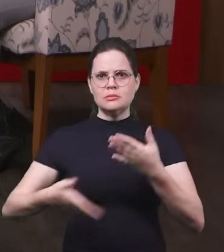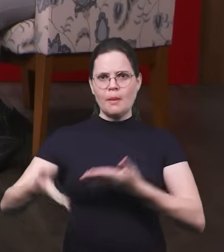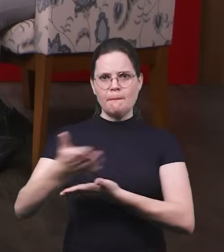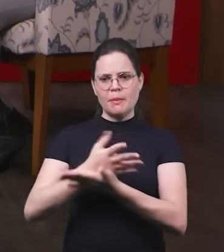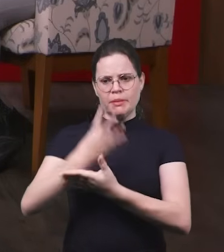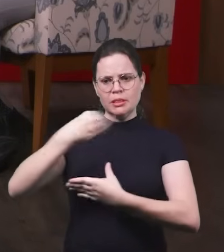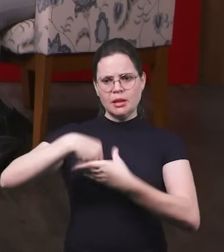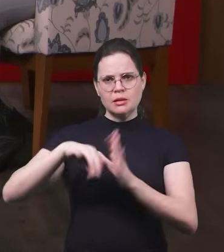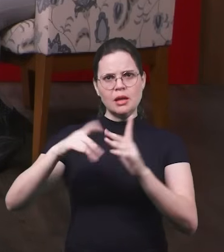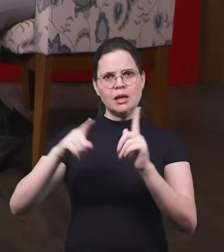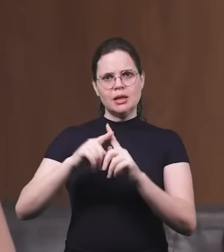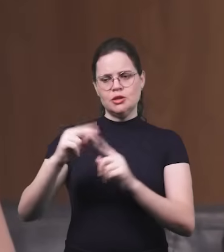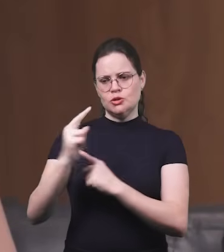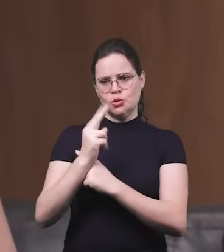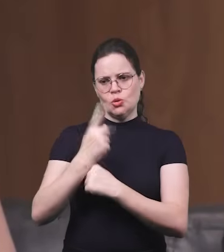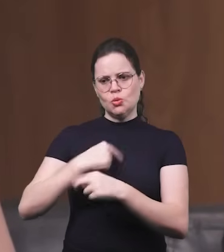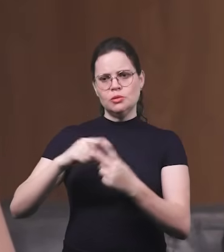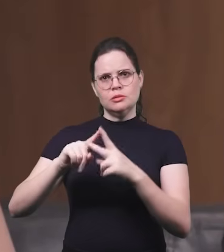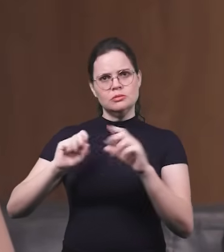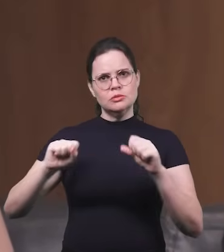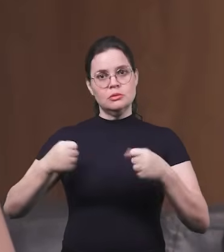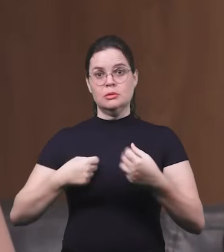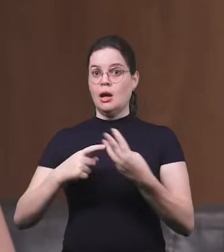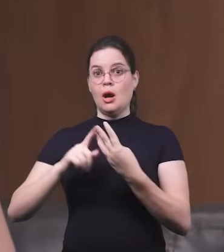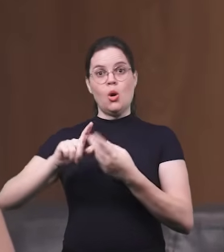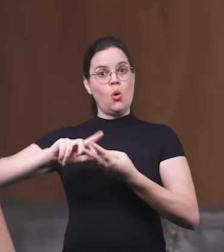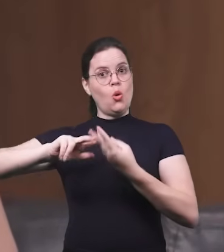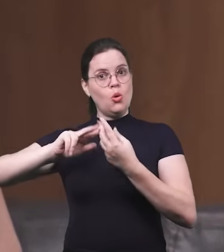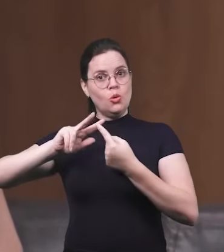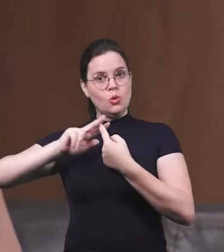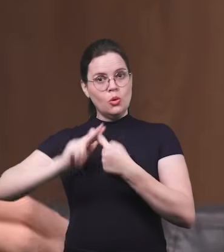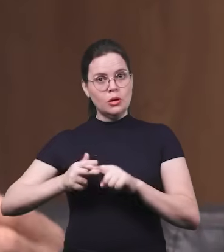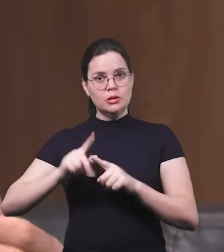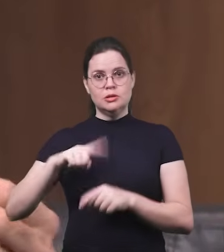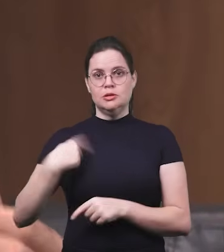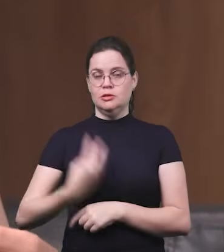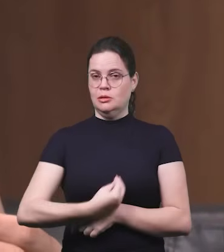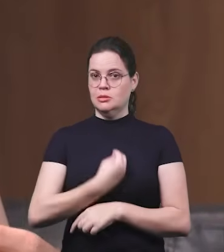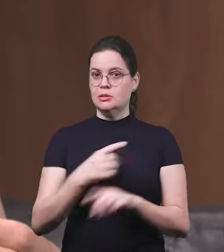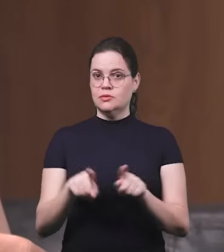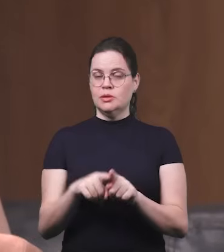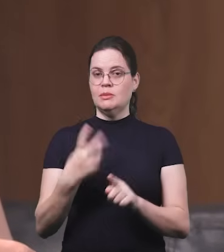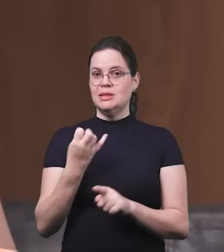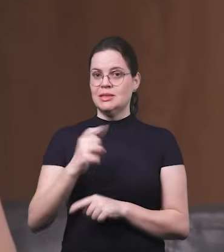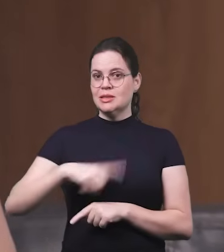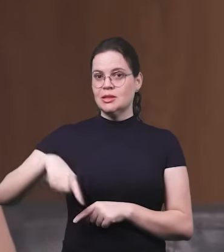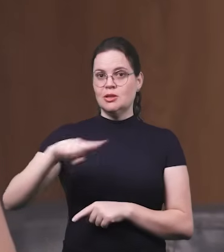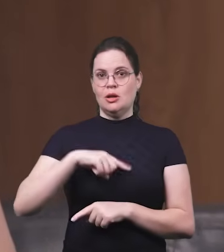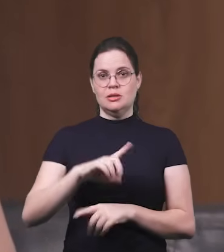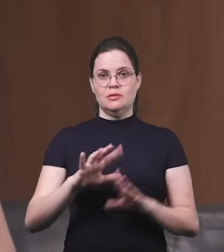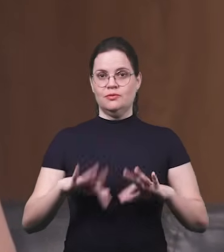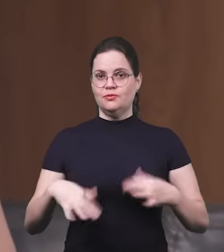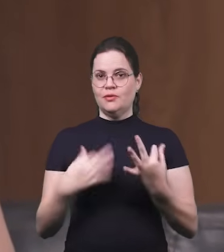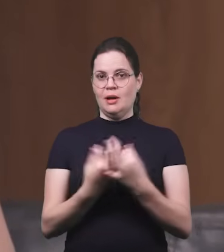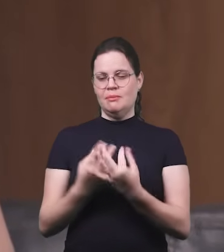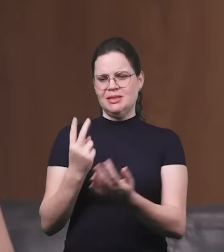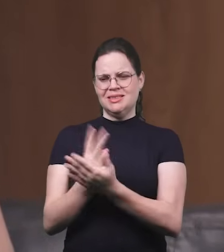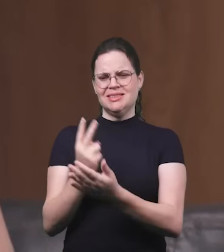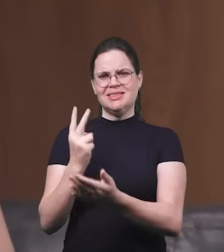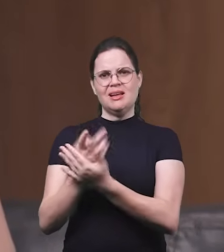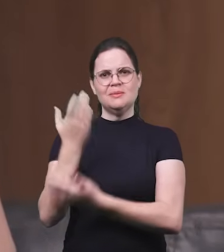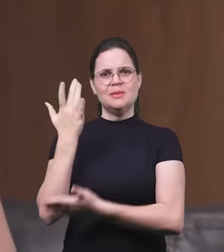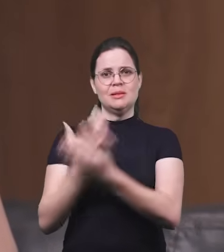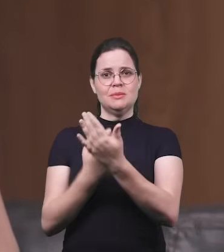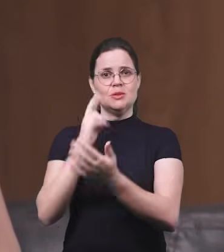que nos alimenta, que nos corrige, não é? Então, quando nós escondemos a nossa família no